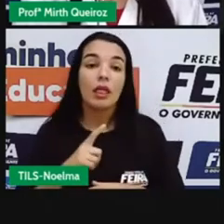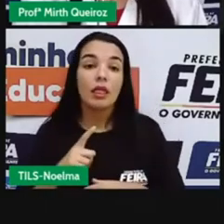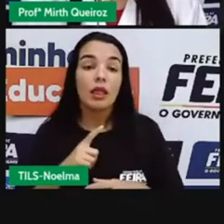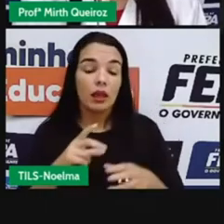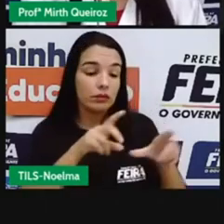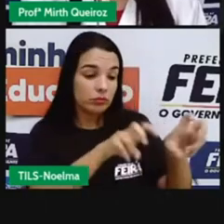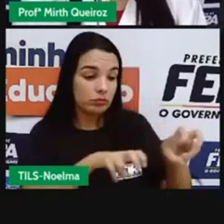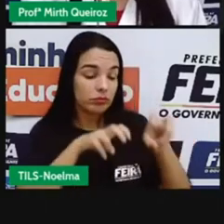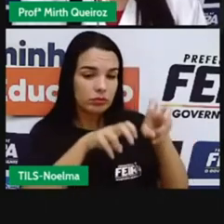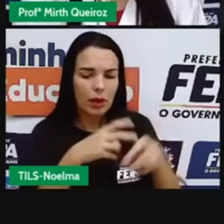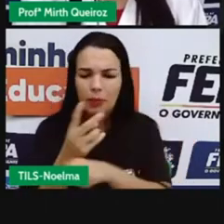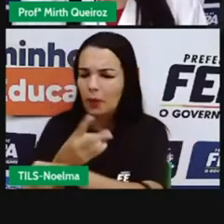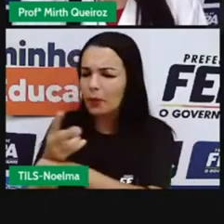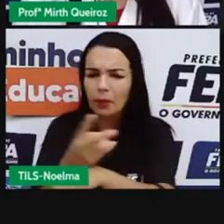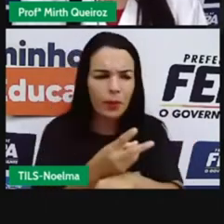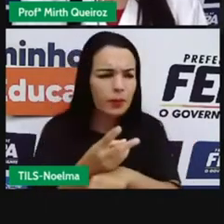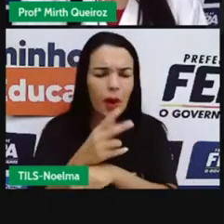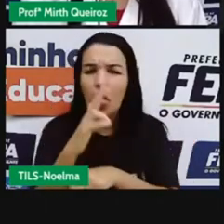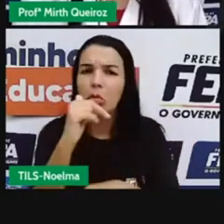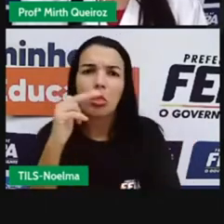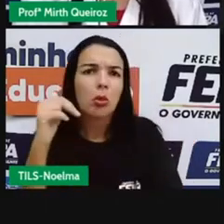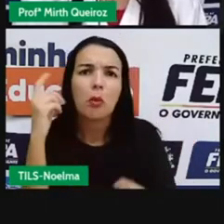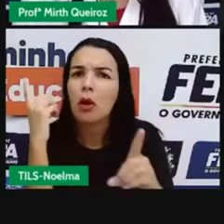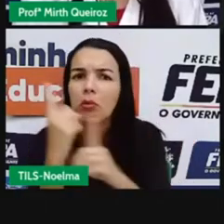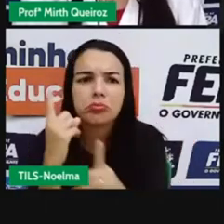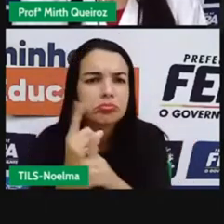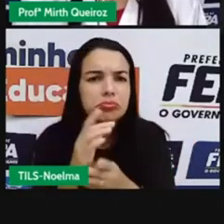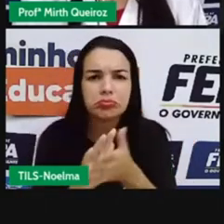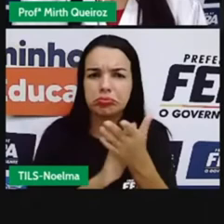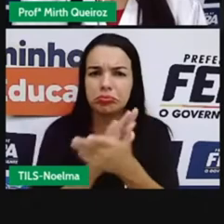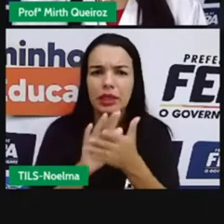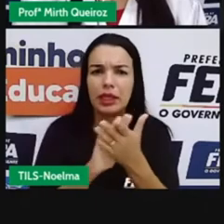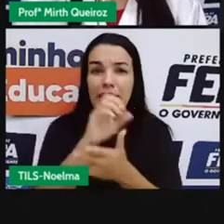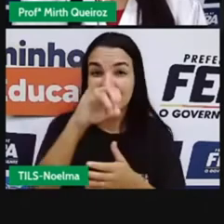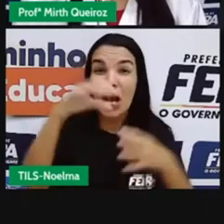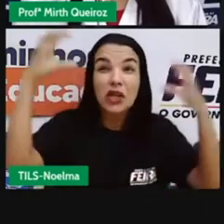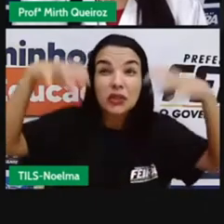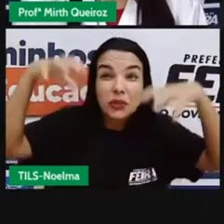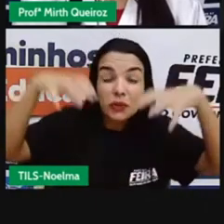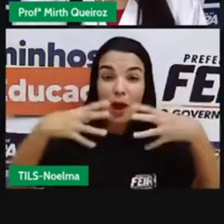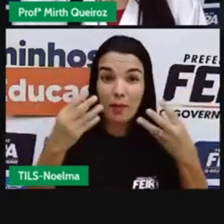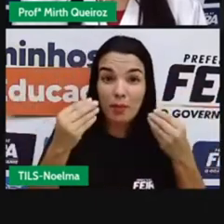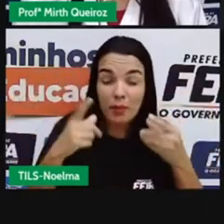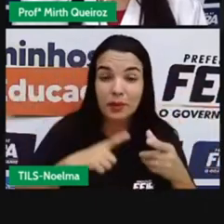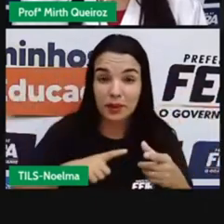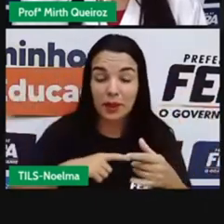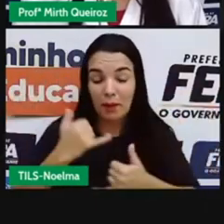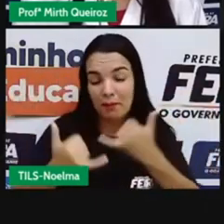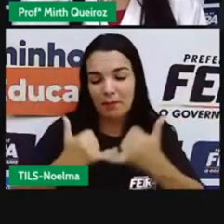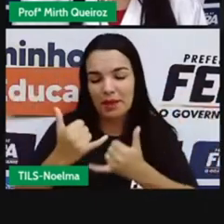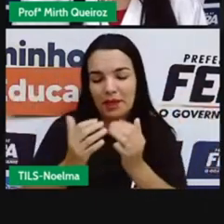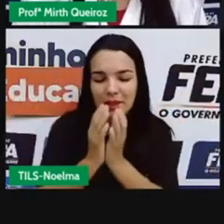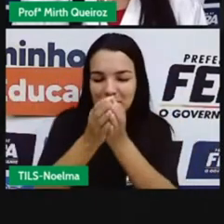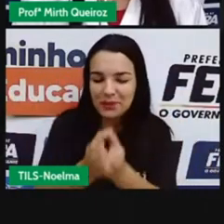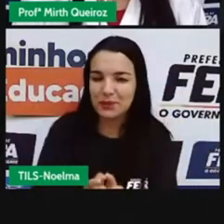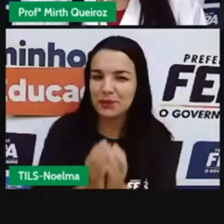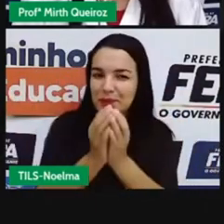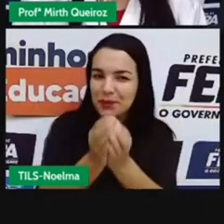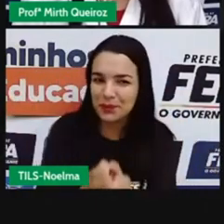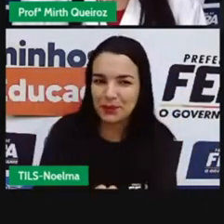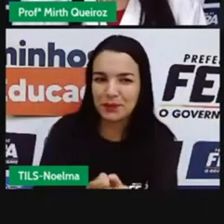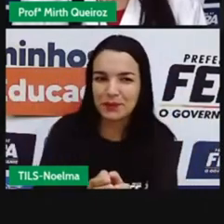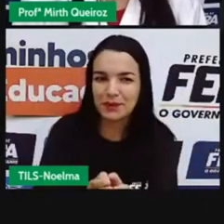procura nunca se acha. Quando chove muito, o Chico brinca de barco, porque a chácara vira chá.